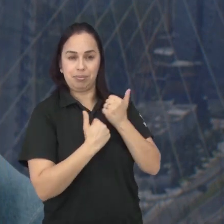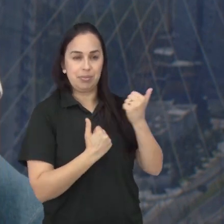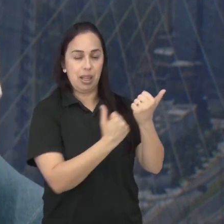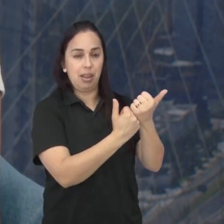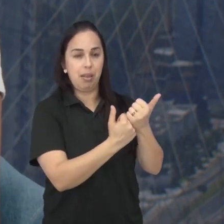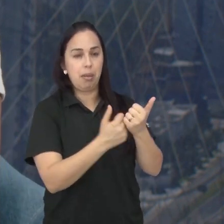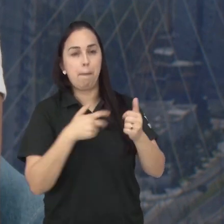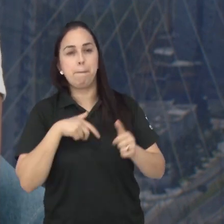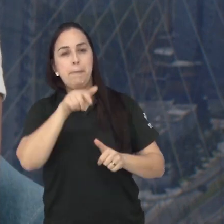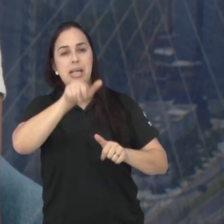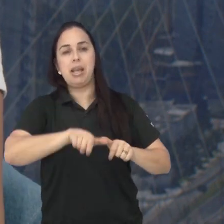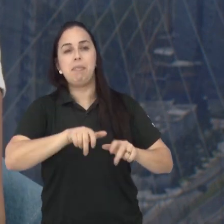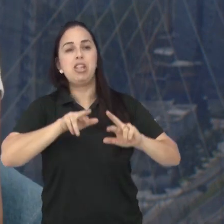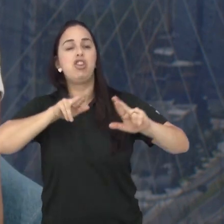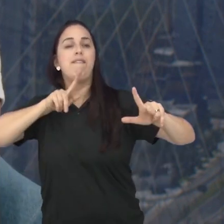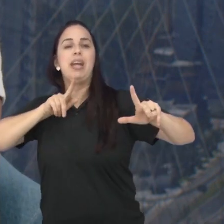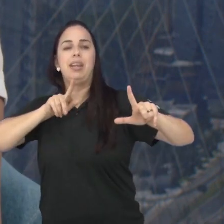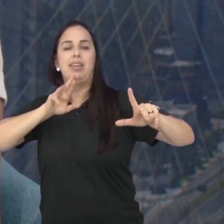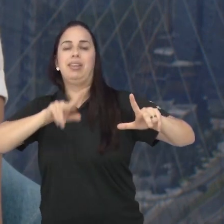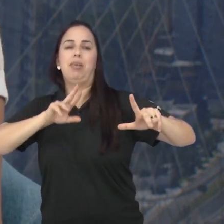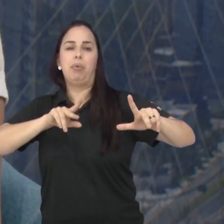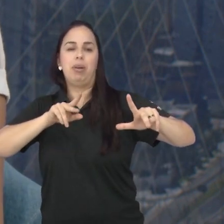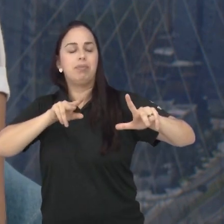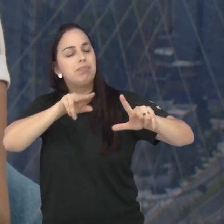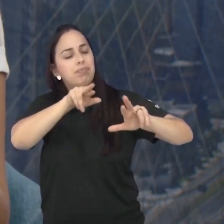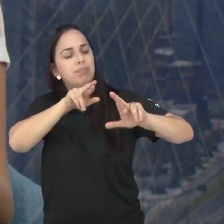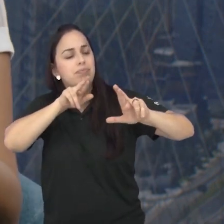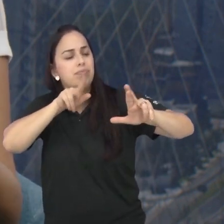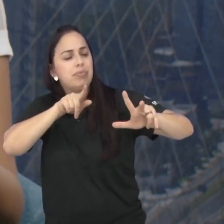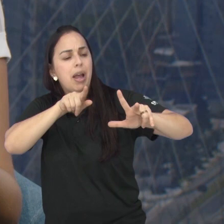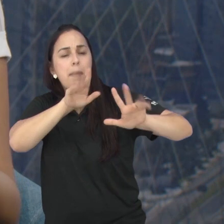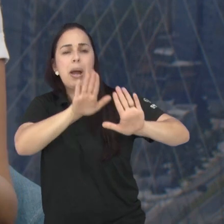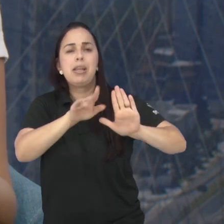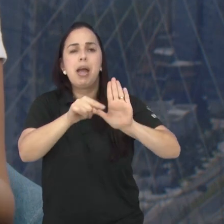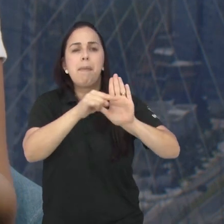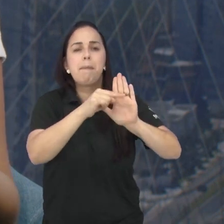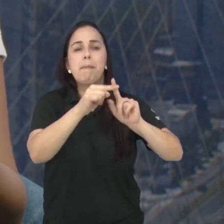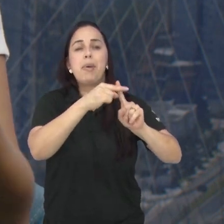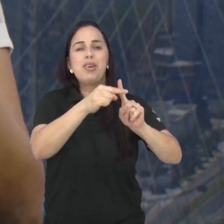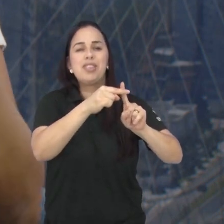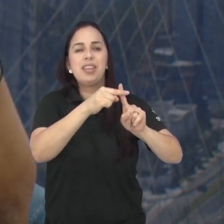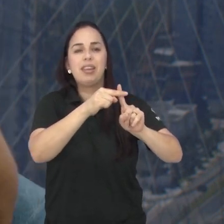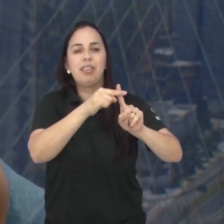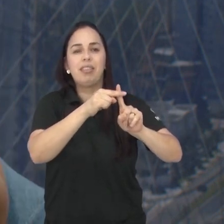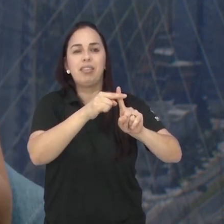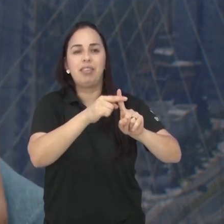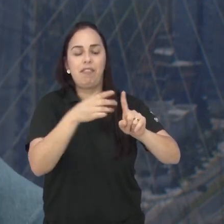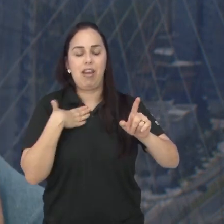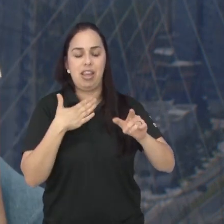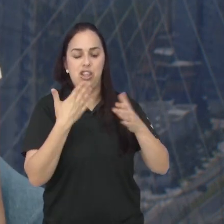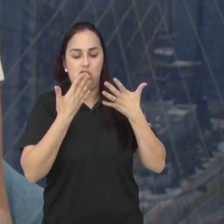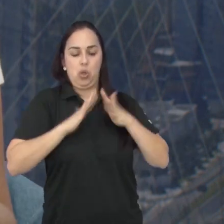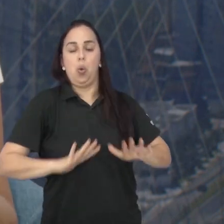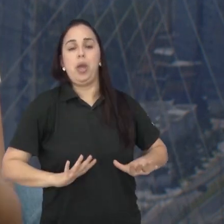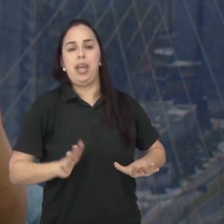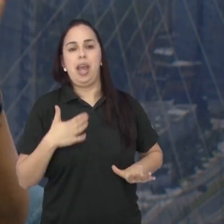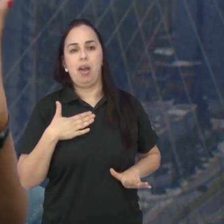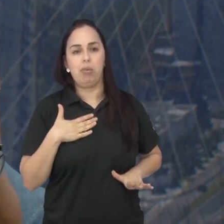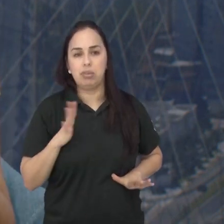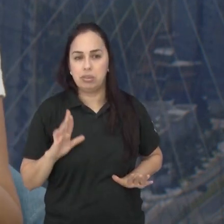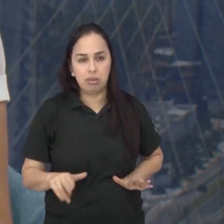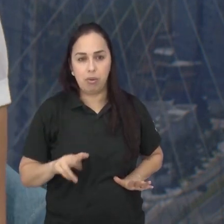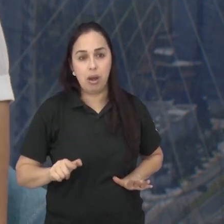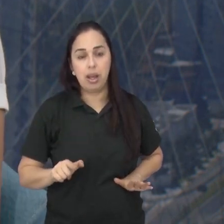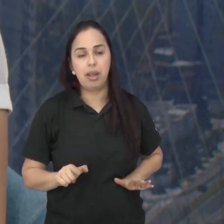a diferença do outro e enxerga aquela diferença como algo positivo e não que vai destruir o que eu sou, né? Então, é